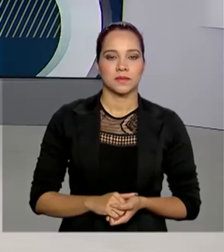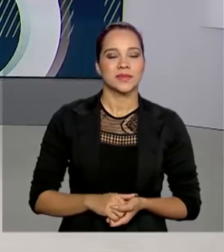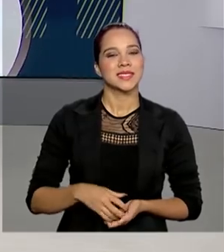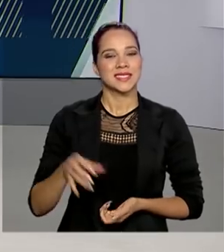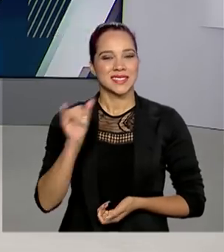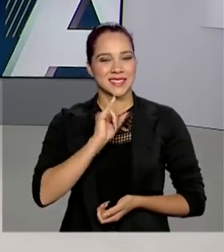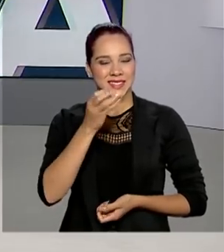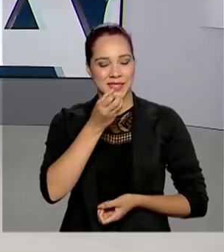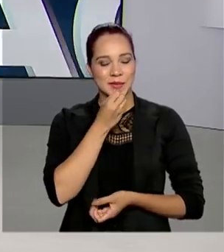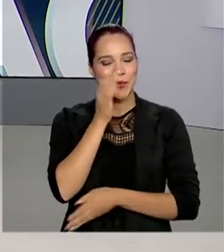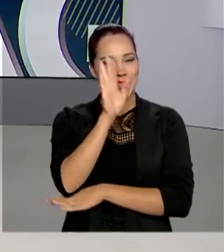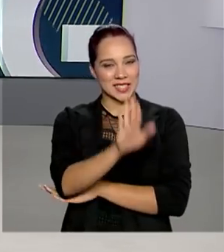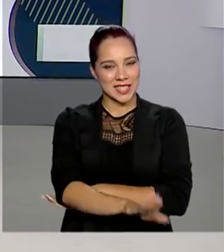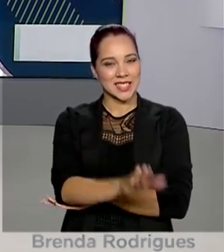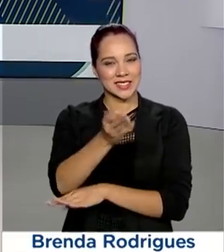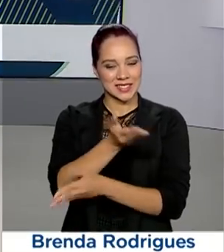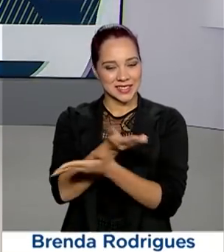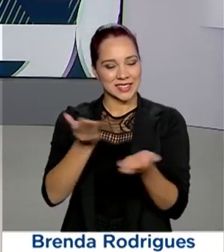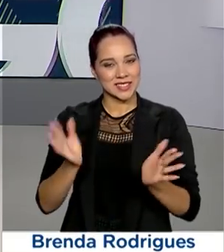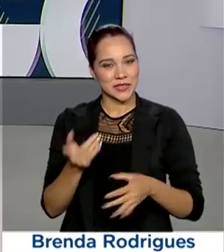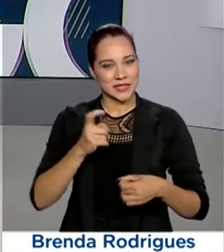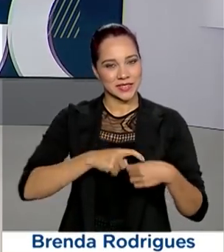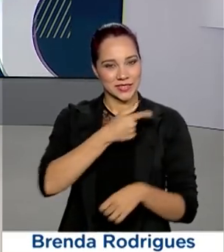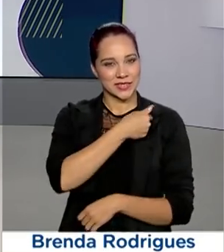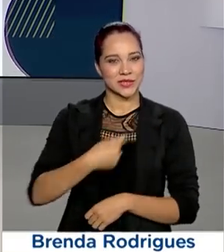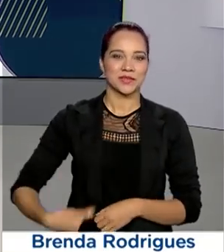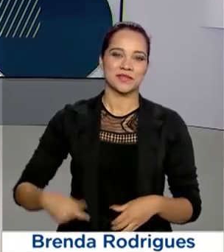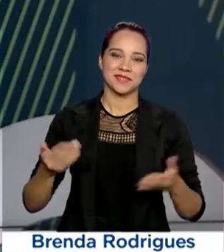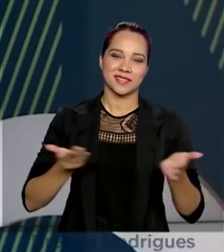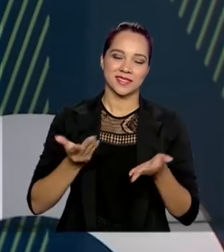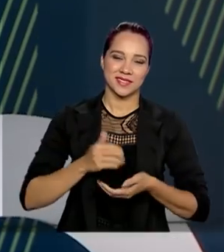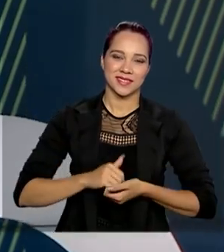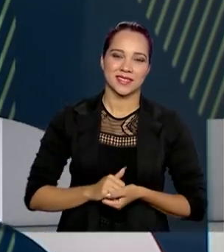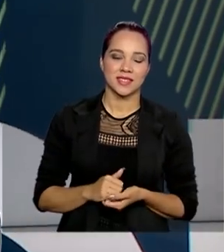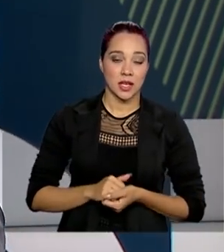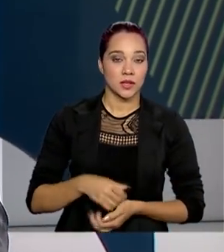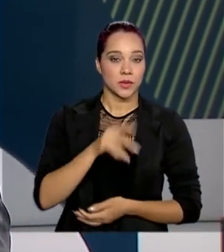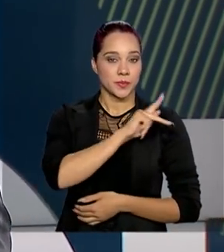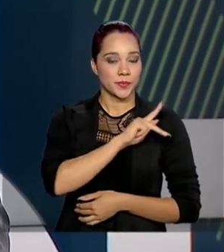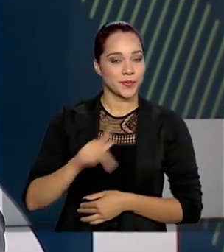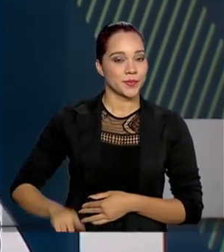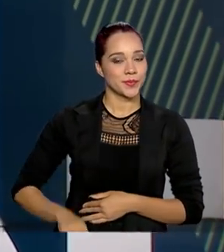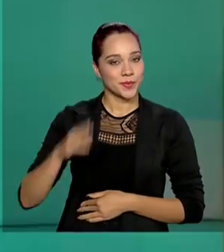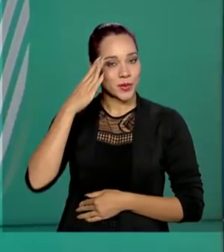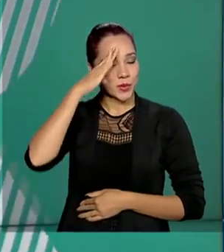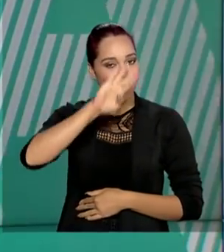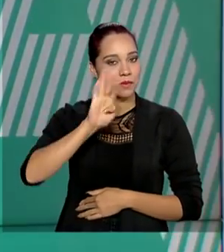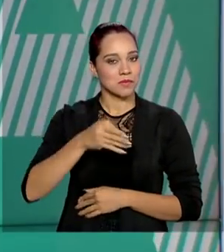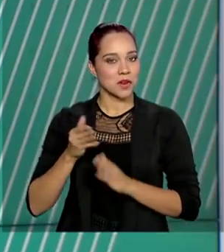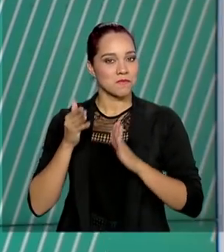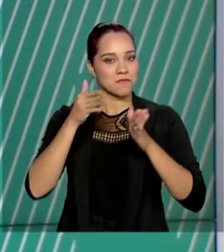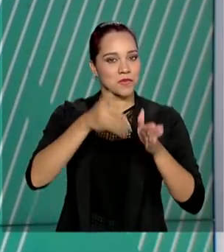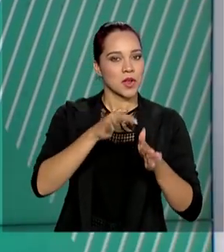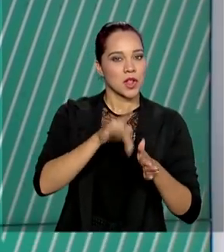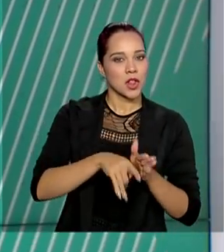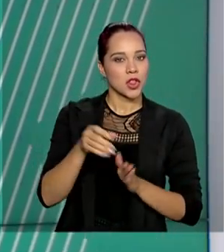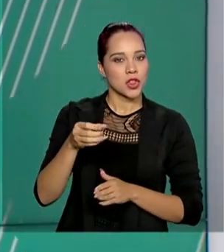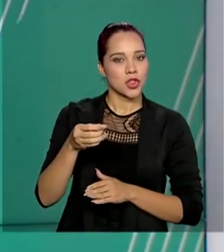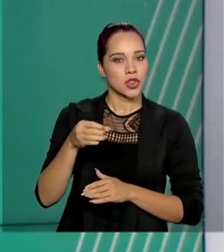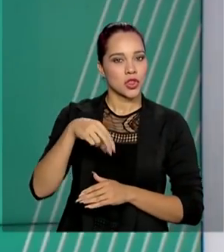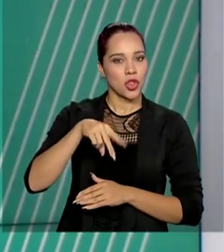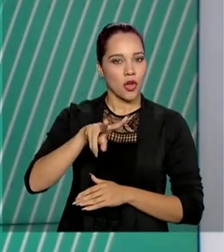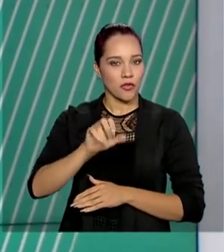olá boa tarde estamos de volta com o governo agora o presidente jair bolsonaro já chegou à nova délhi para a